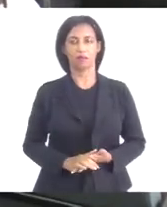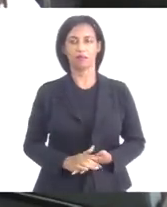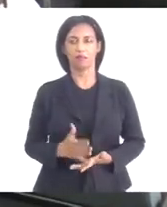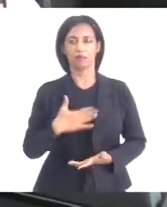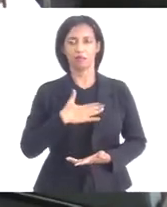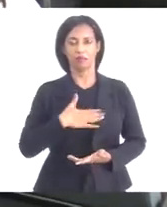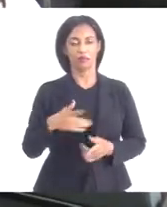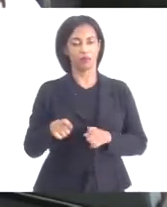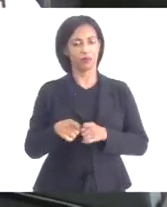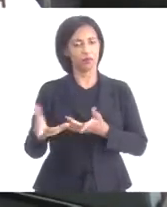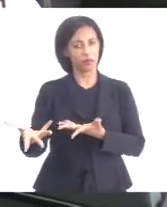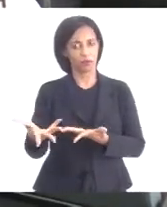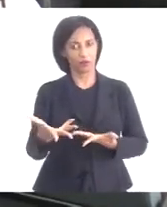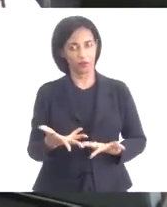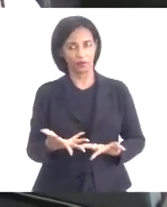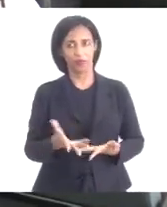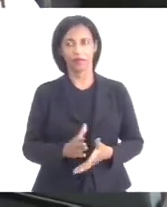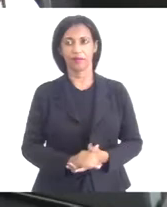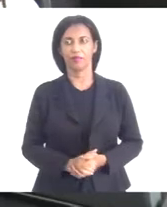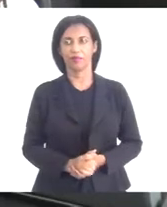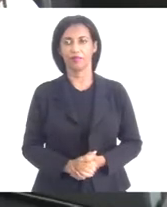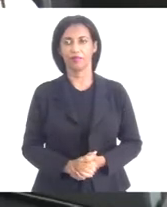gostaria também